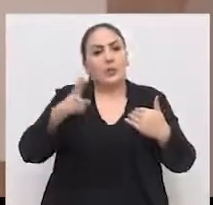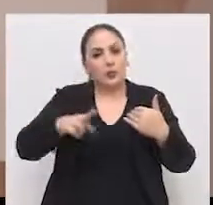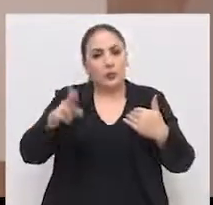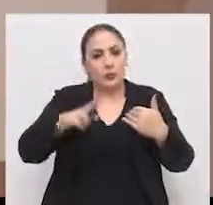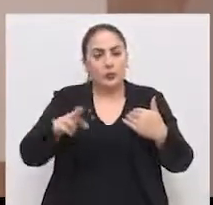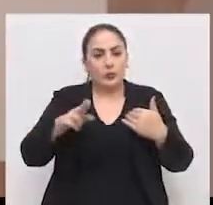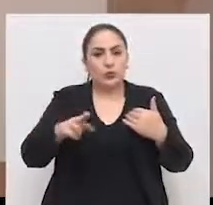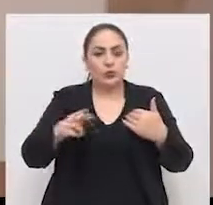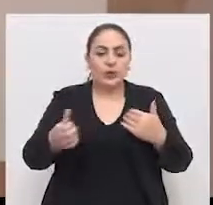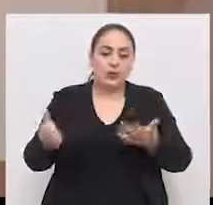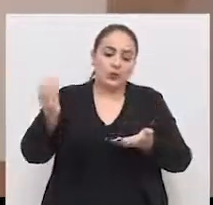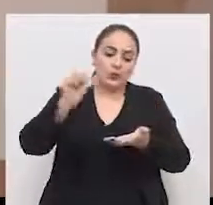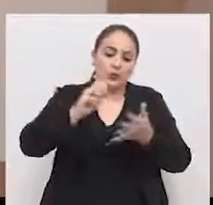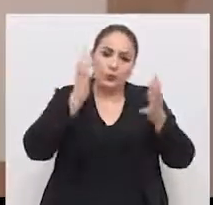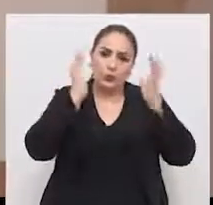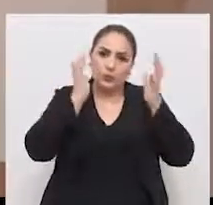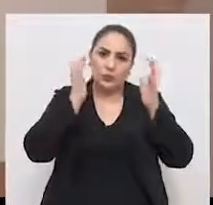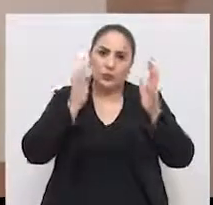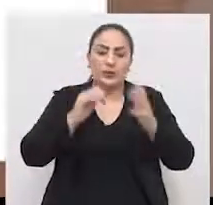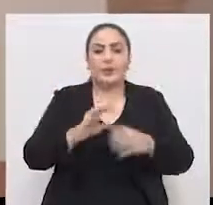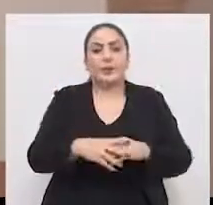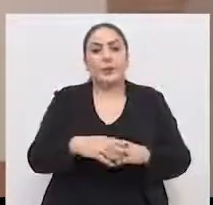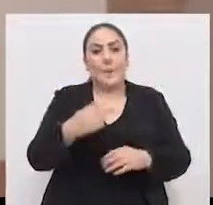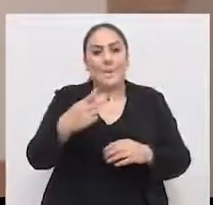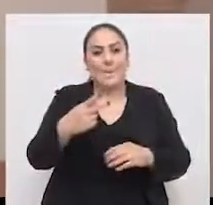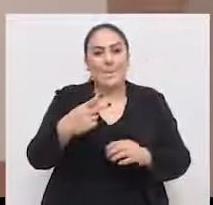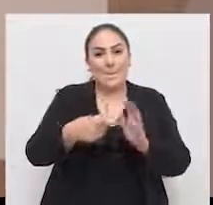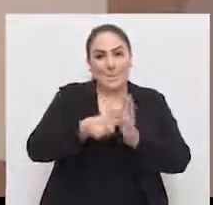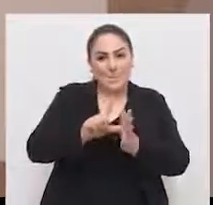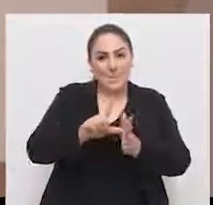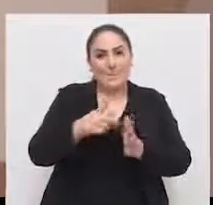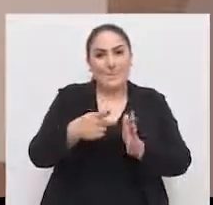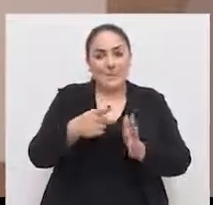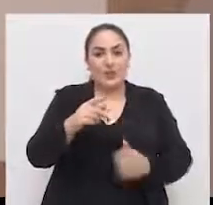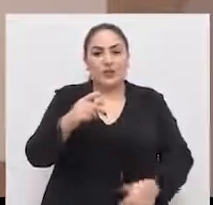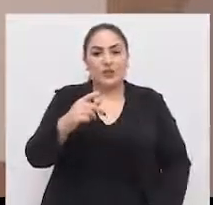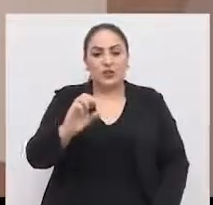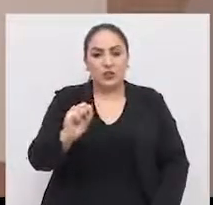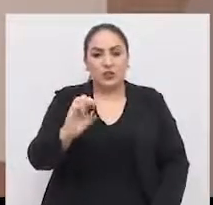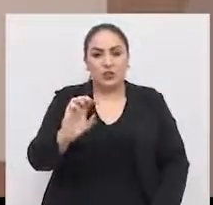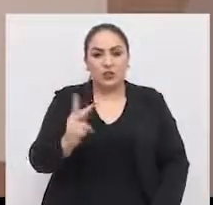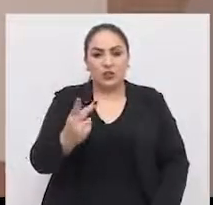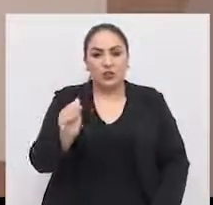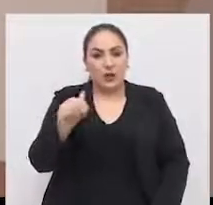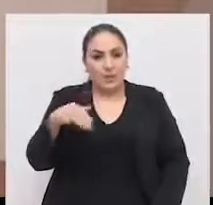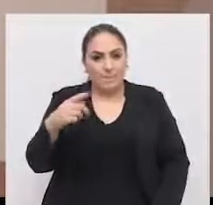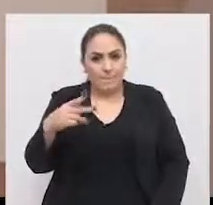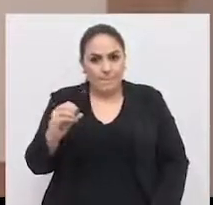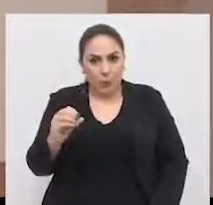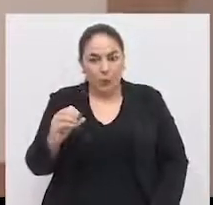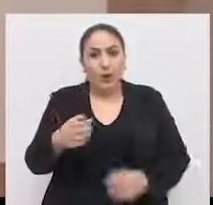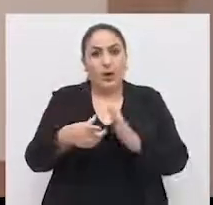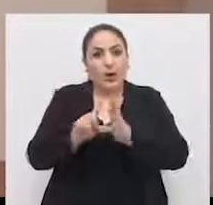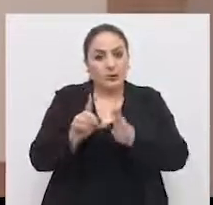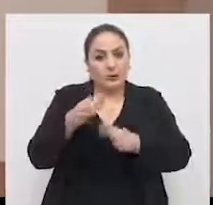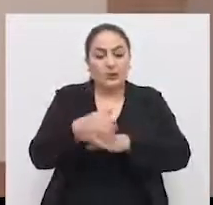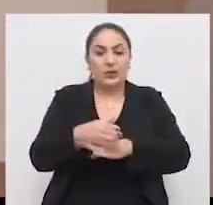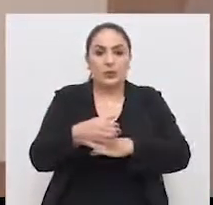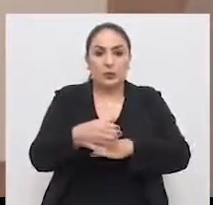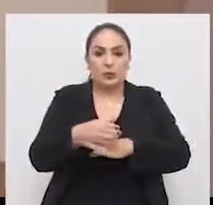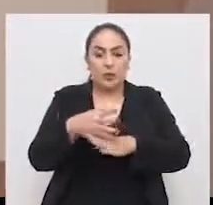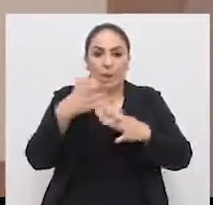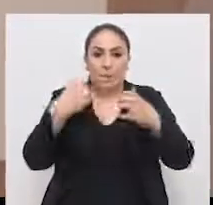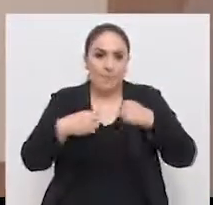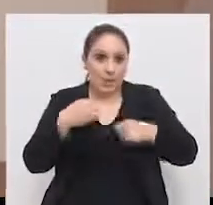receber a limpeza e depois a nutrição. O pré-shampoo você pode aplicar ele antes mesmo de entrar no